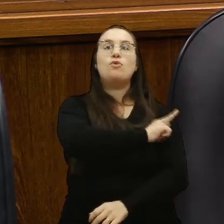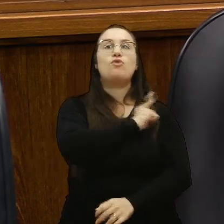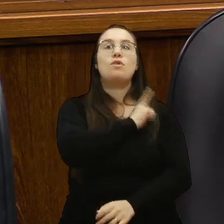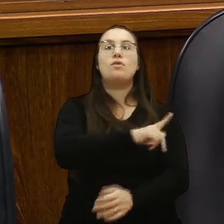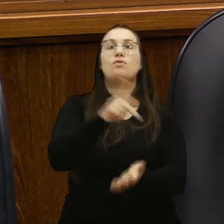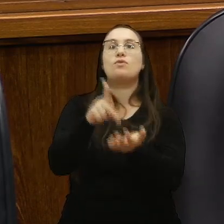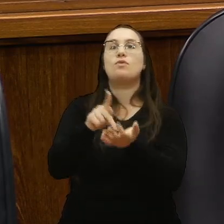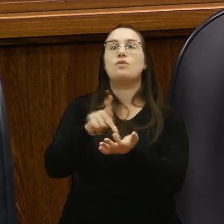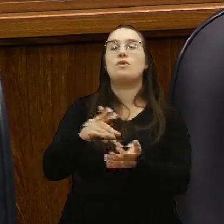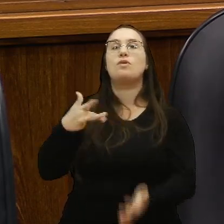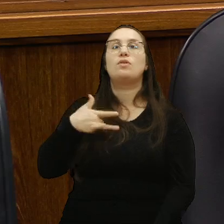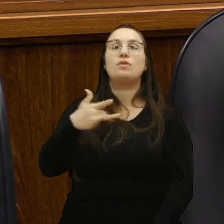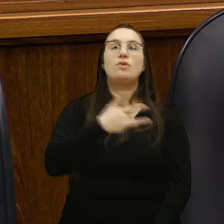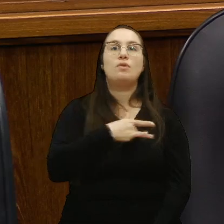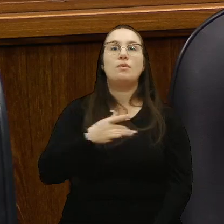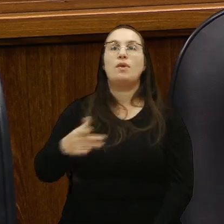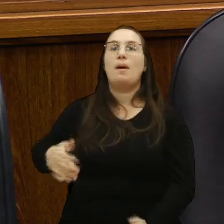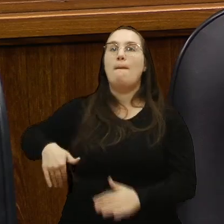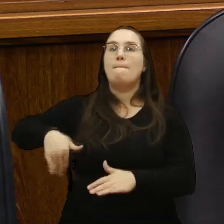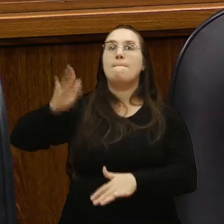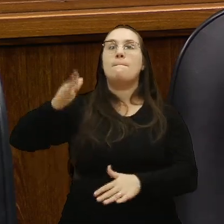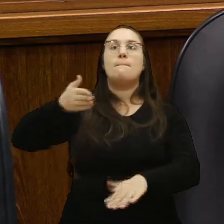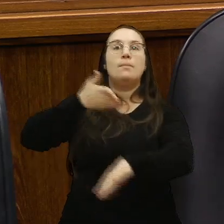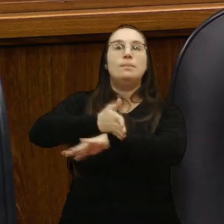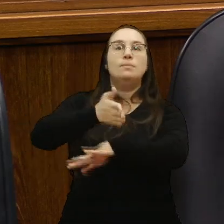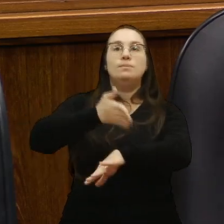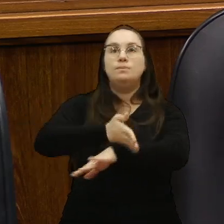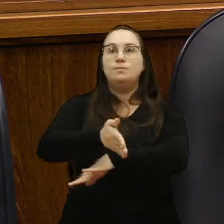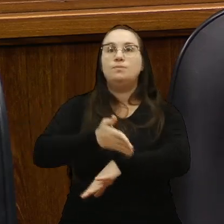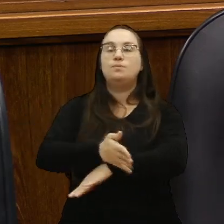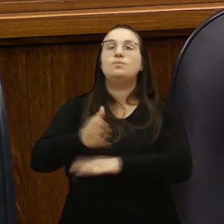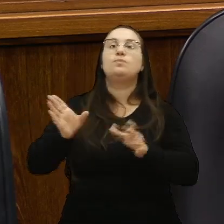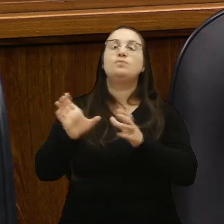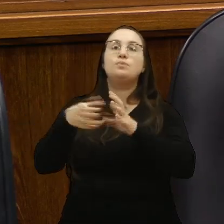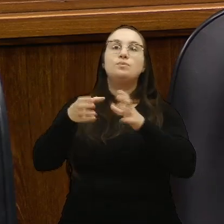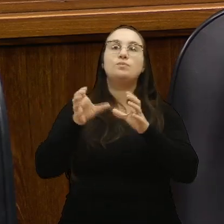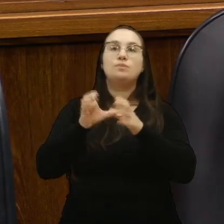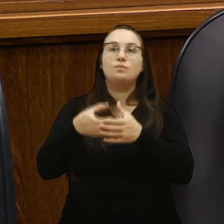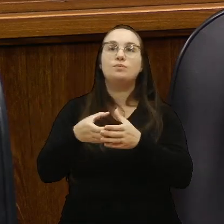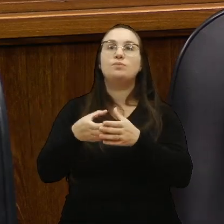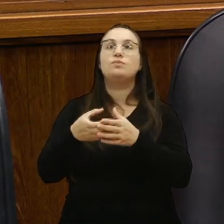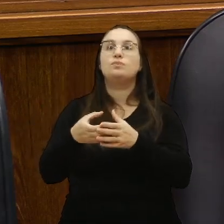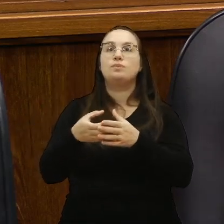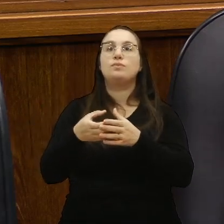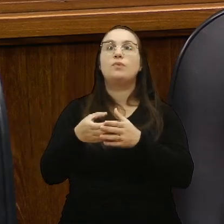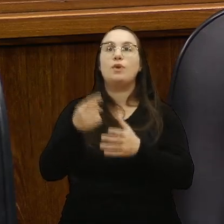da saúde, para que seja cada vez mais participativa, mais coletiva e